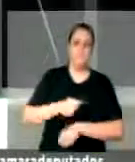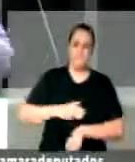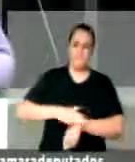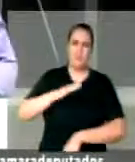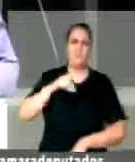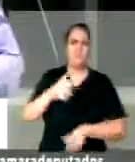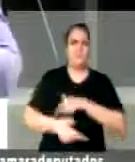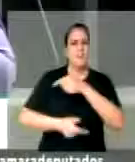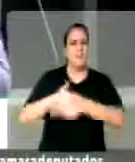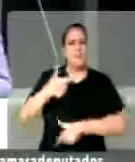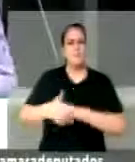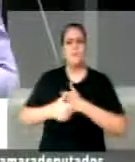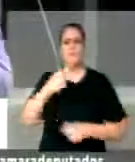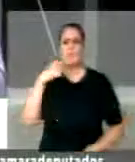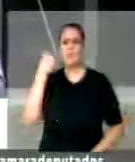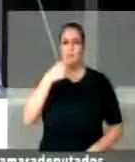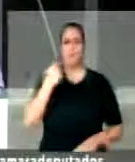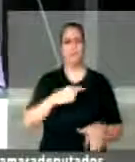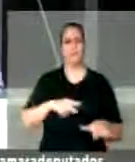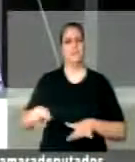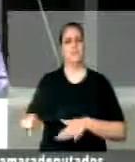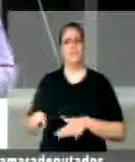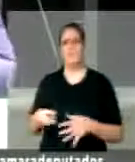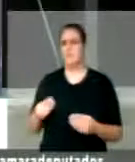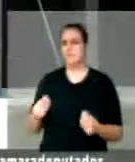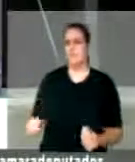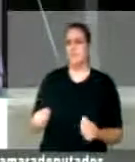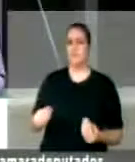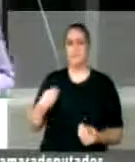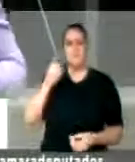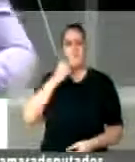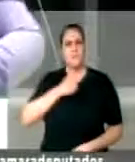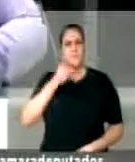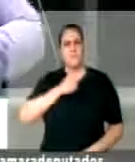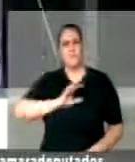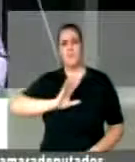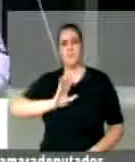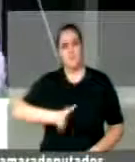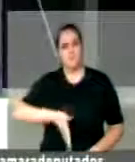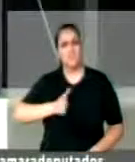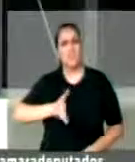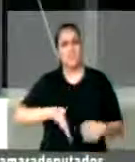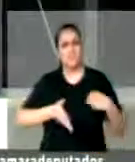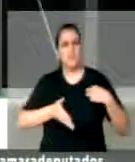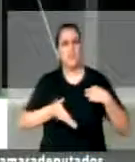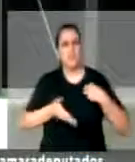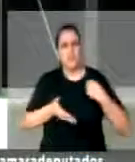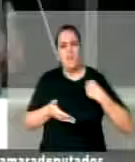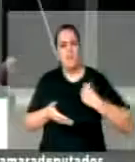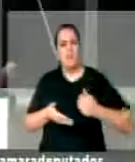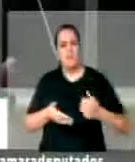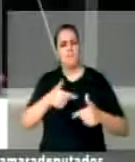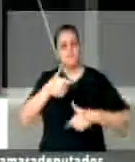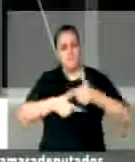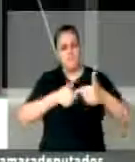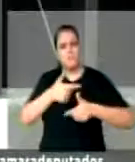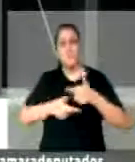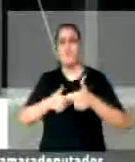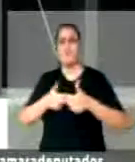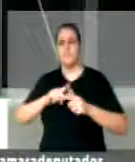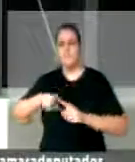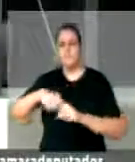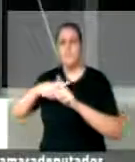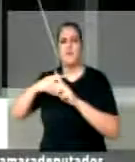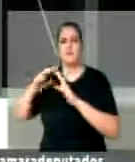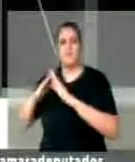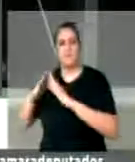e aumentando a jornada de trabalho, a mulher que já tem dupla jornada de trabalho, ela terá